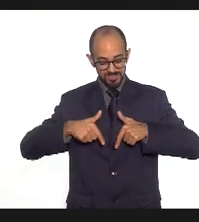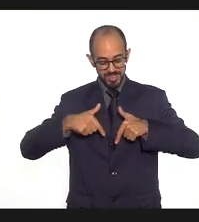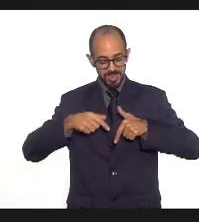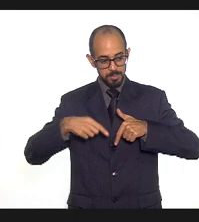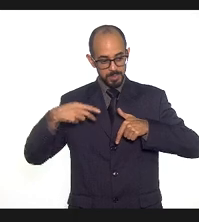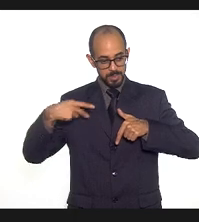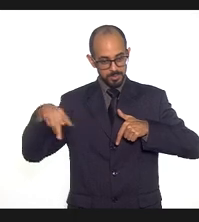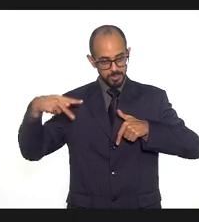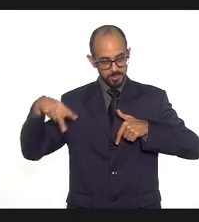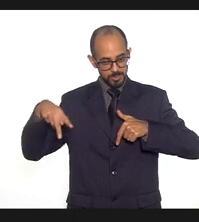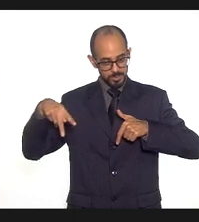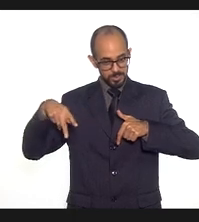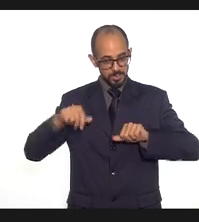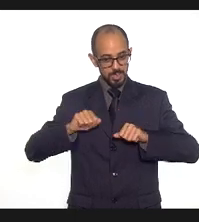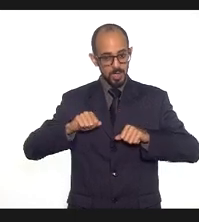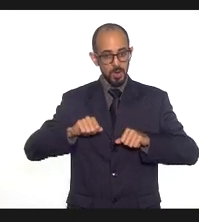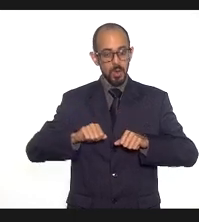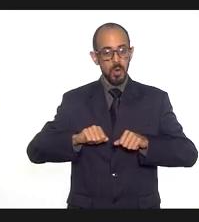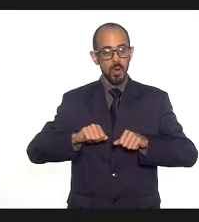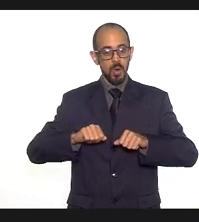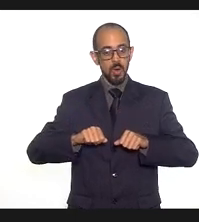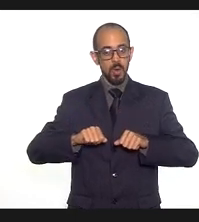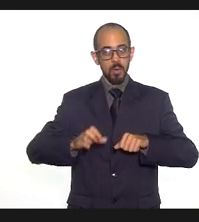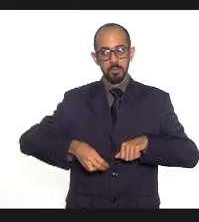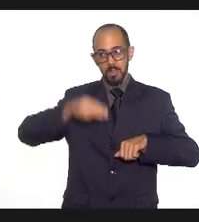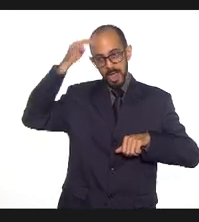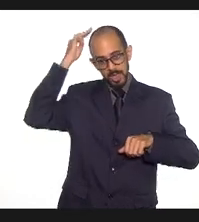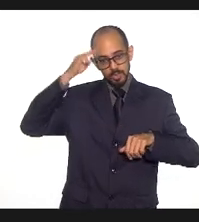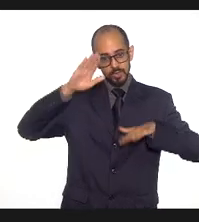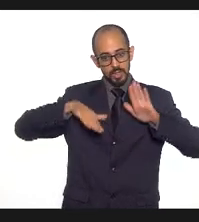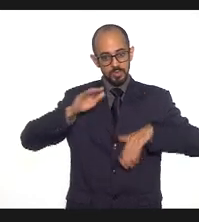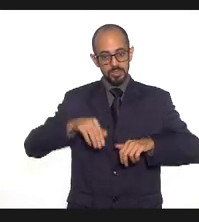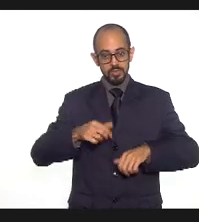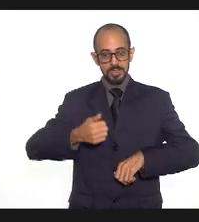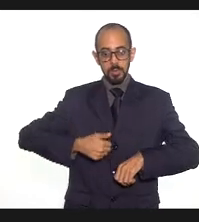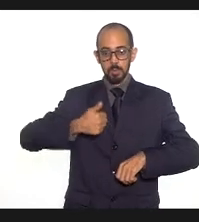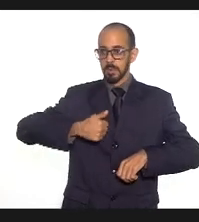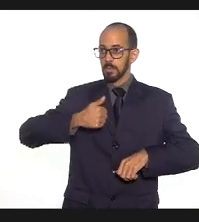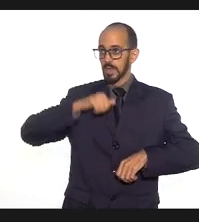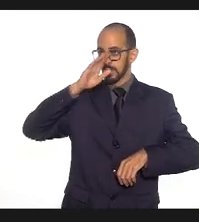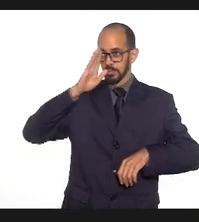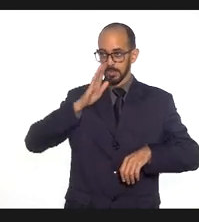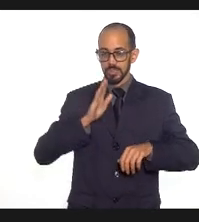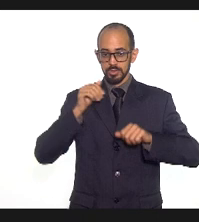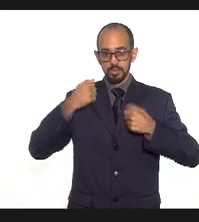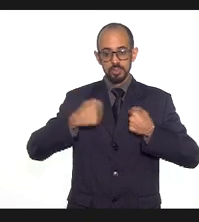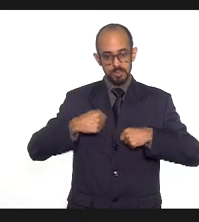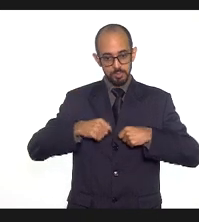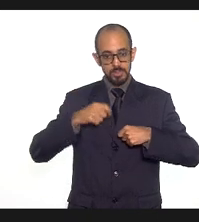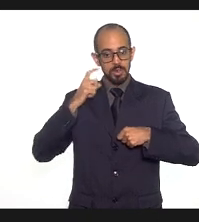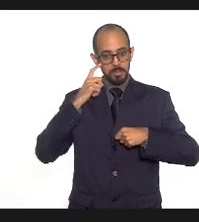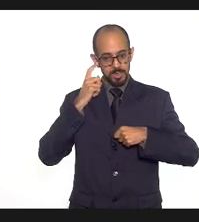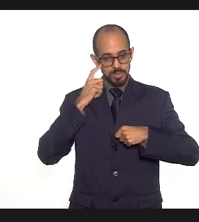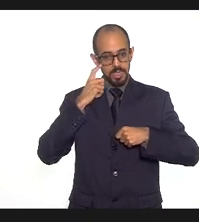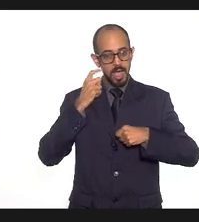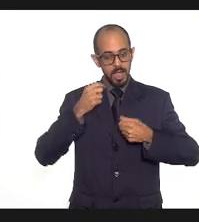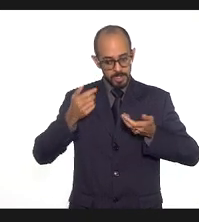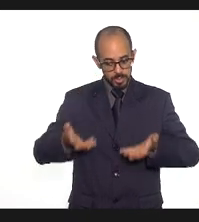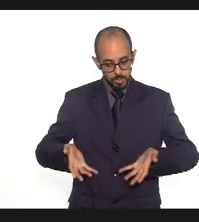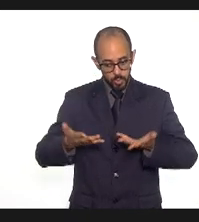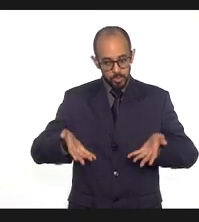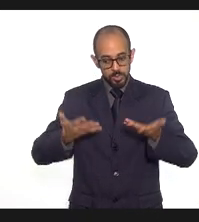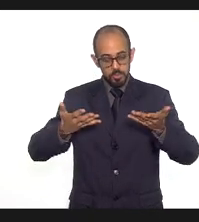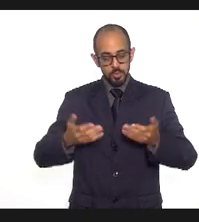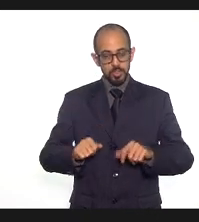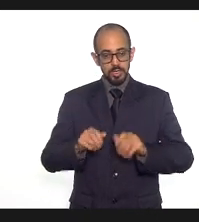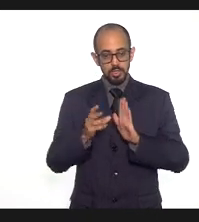vai ser pioneiro, talvez, no Brasil. E é algo até para a gente pensar numa publicação e levar isso à frente, porque é algo de